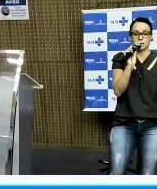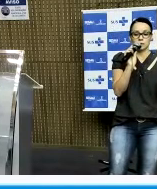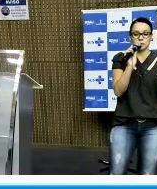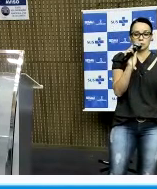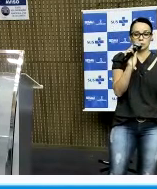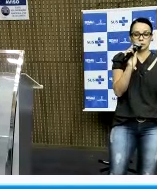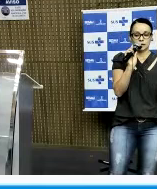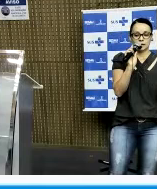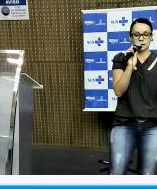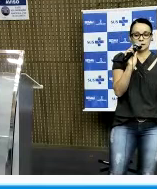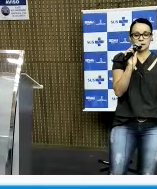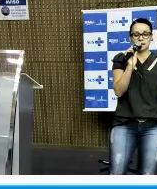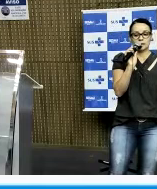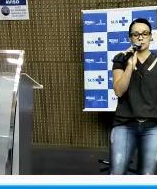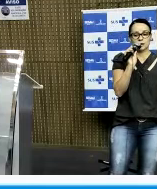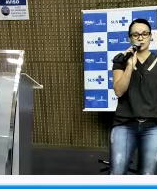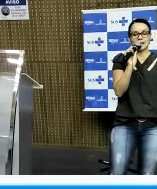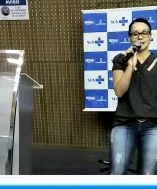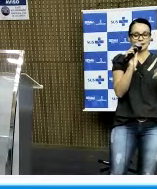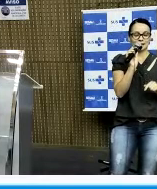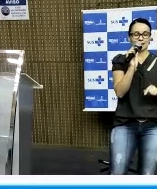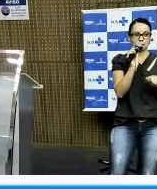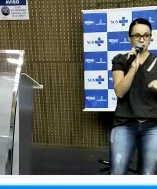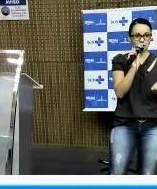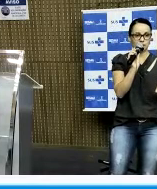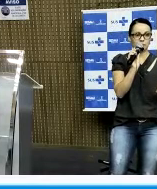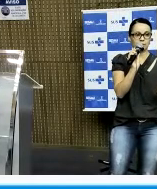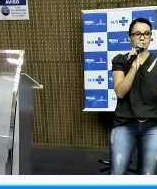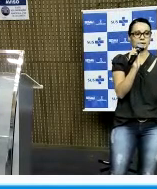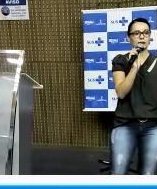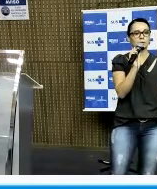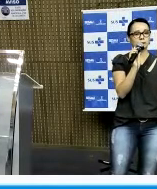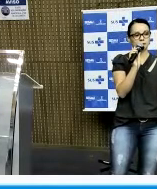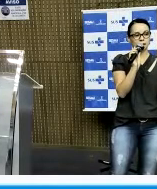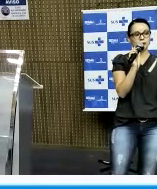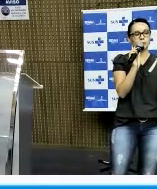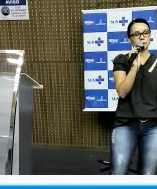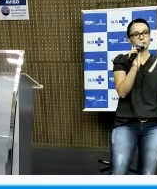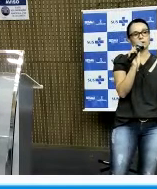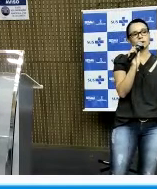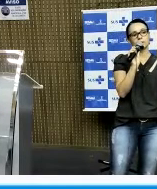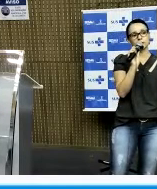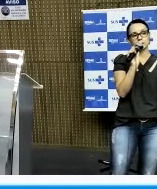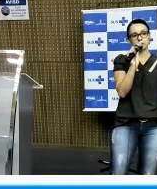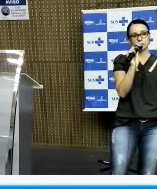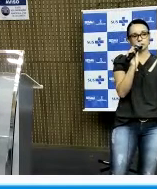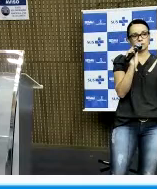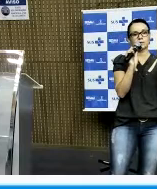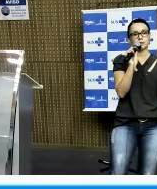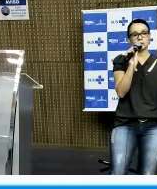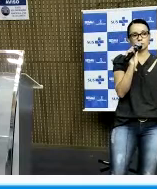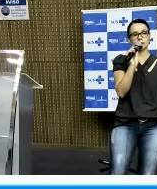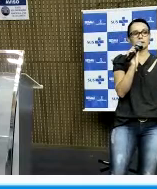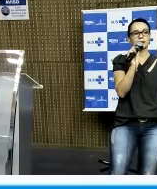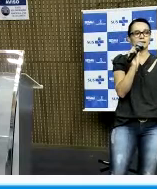Já a proporção de cultura de escarro realizada entre os casos de retratamento, eu pesquisei, procurei no GAU, infelizmente nós não